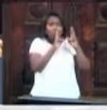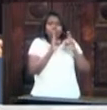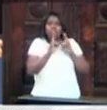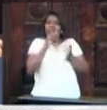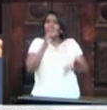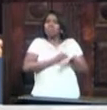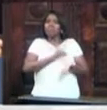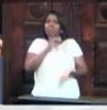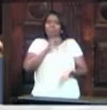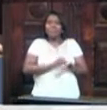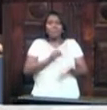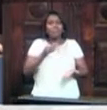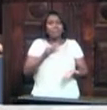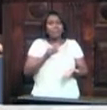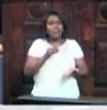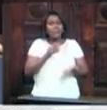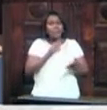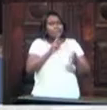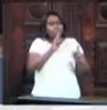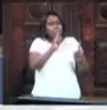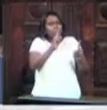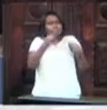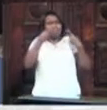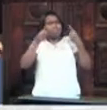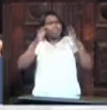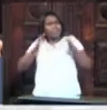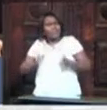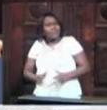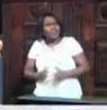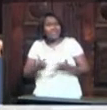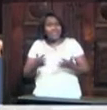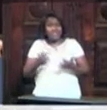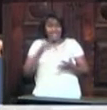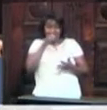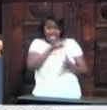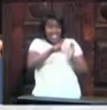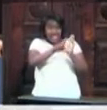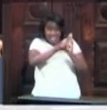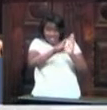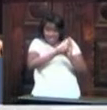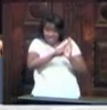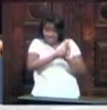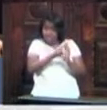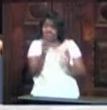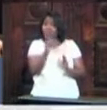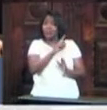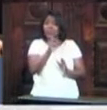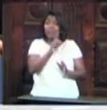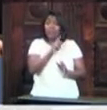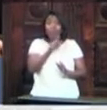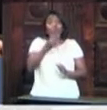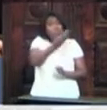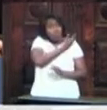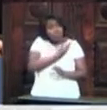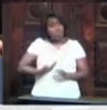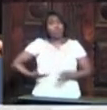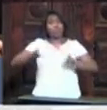uma desmoralização, não do poder legislativo, mas do próprio